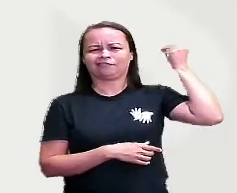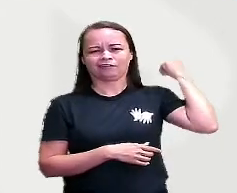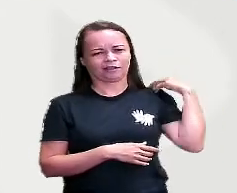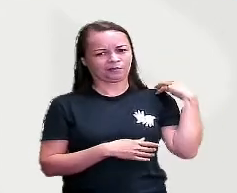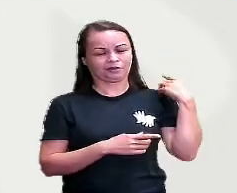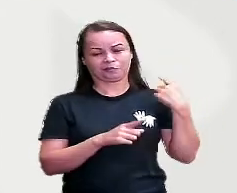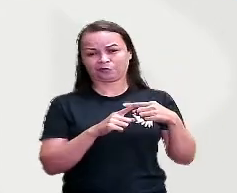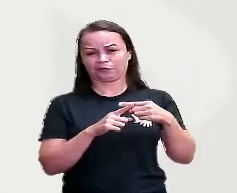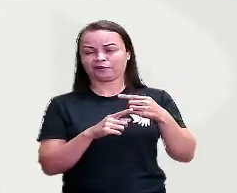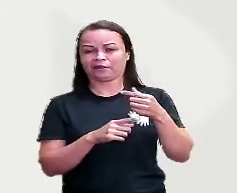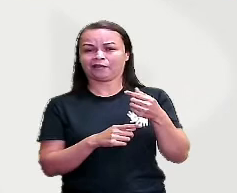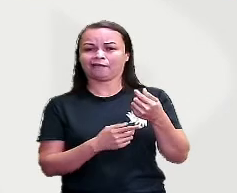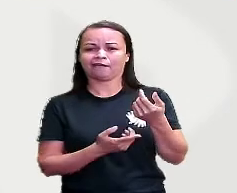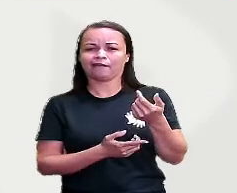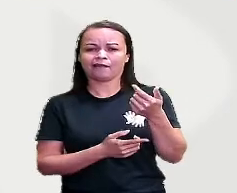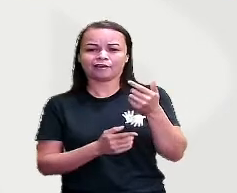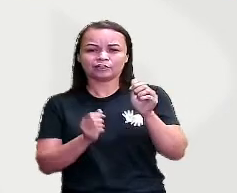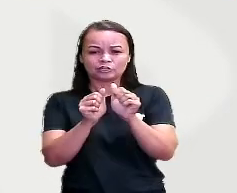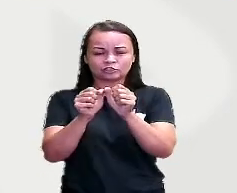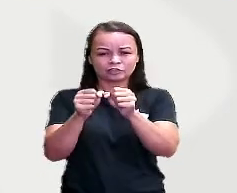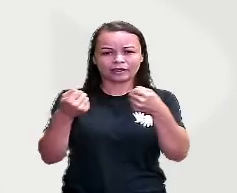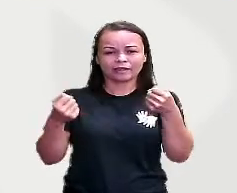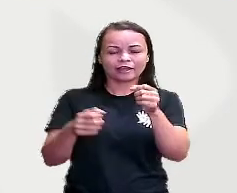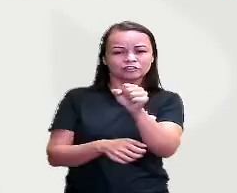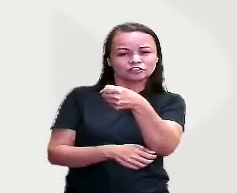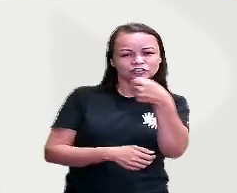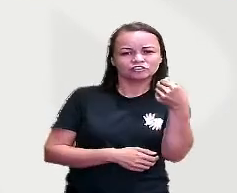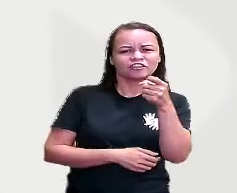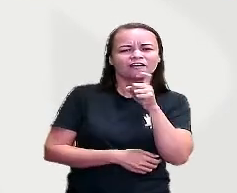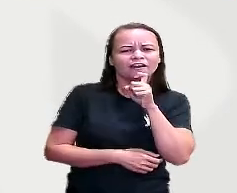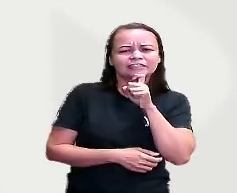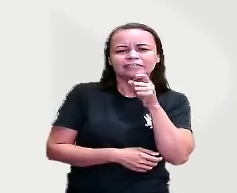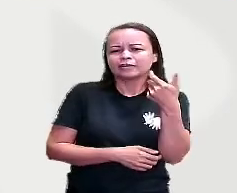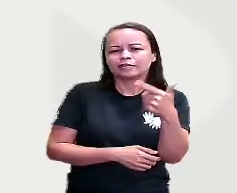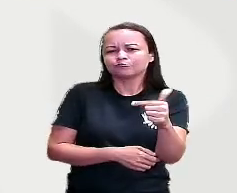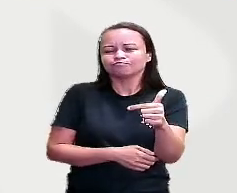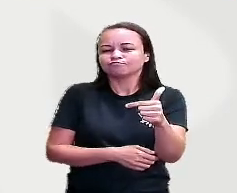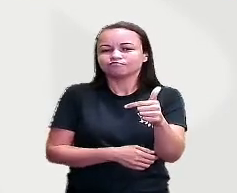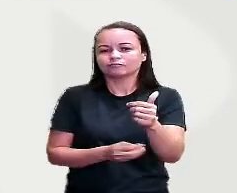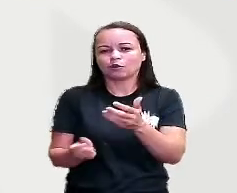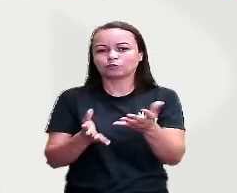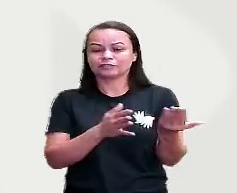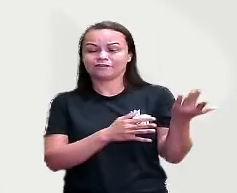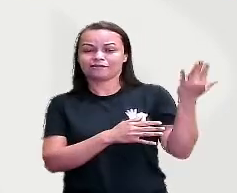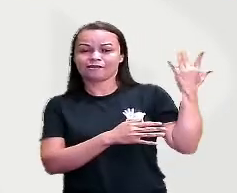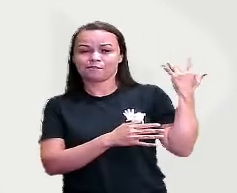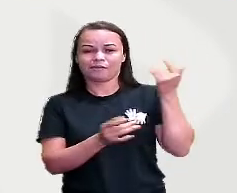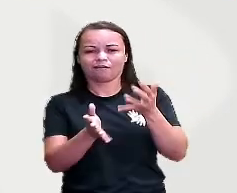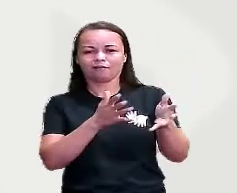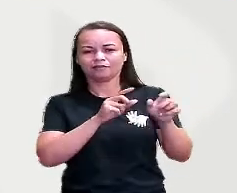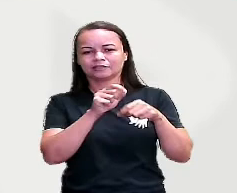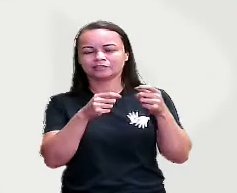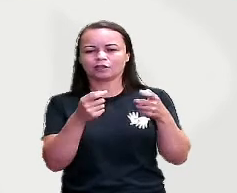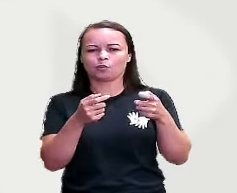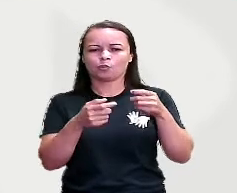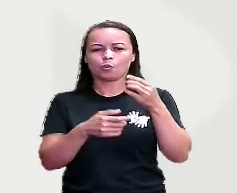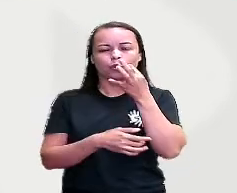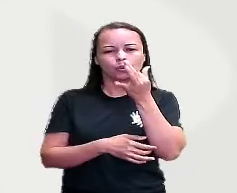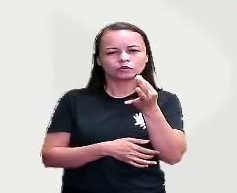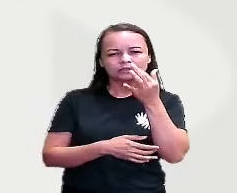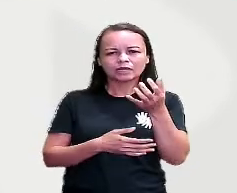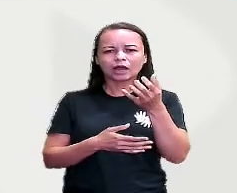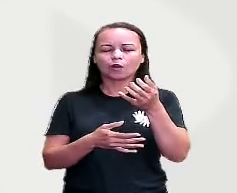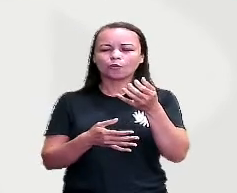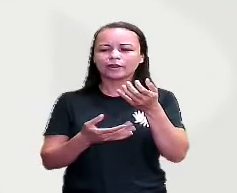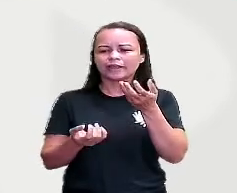existia geladeira para acondicionar as carnes. Então, o sal, ele conservava as carnes das